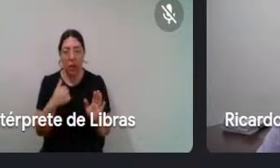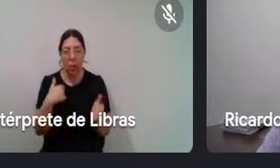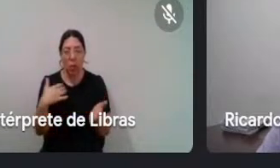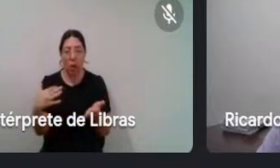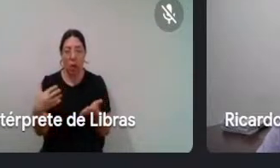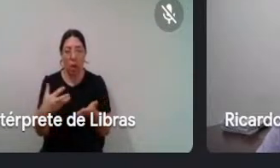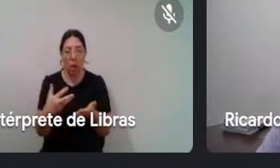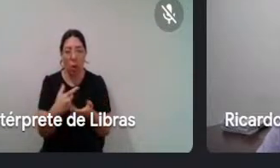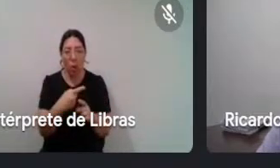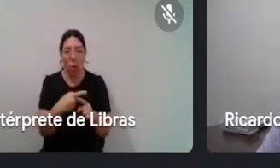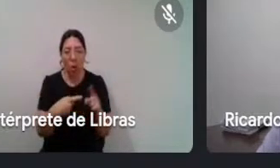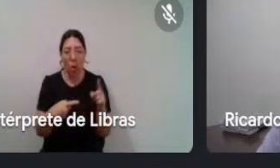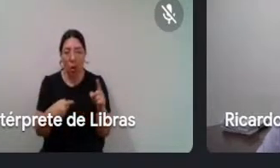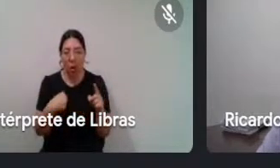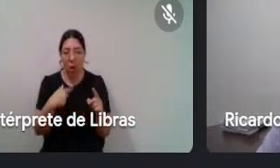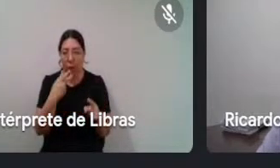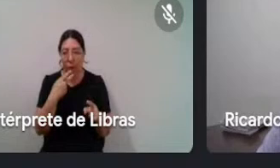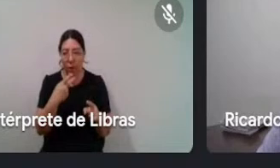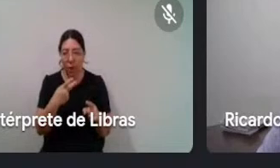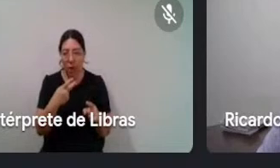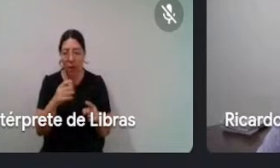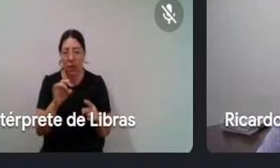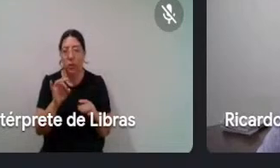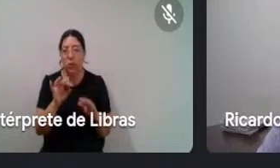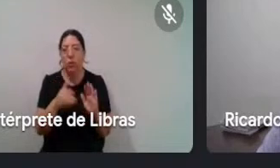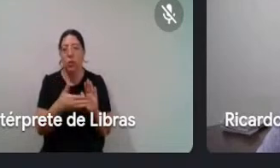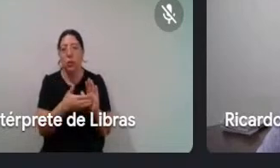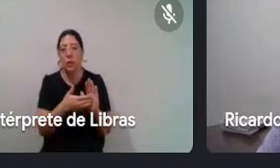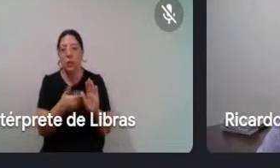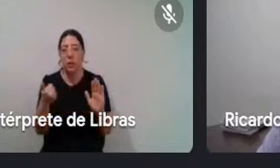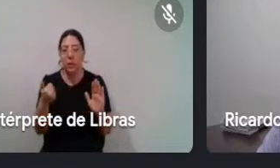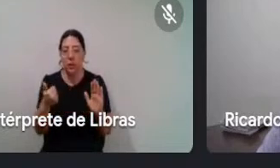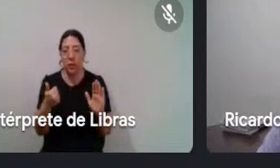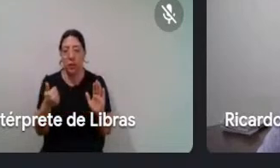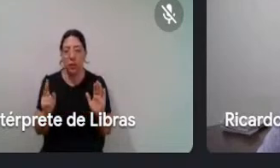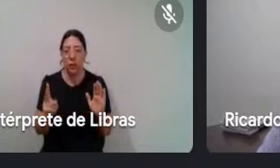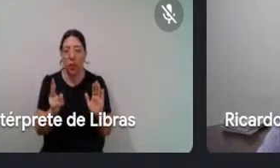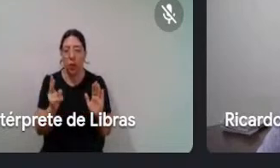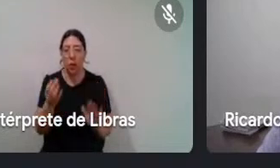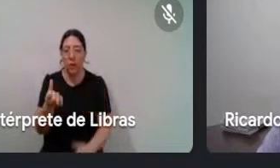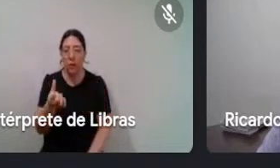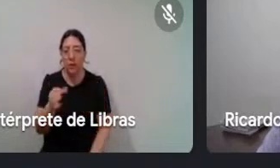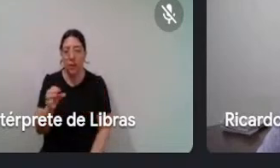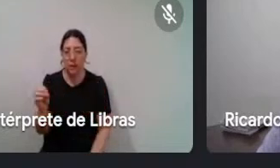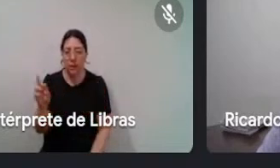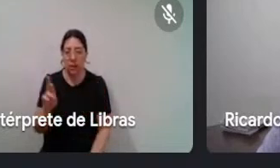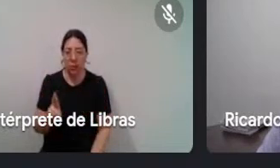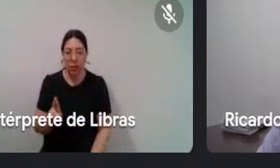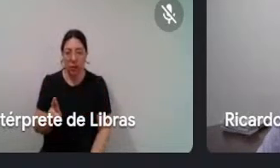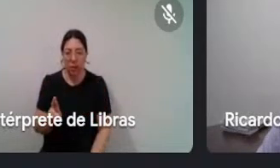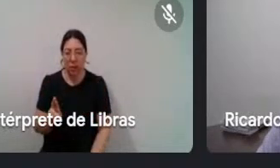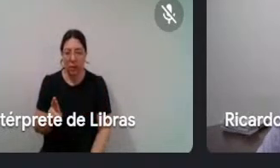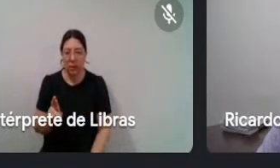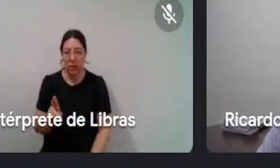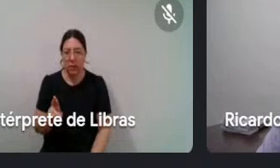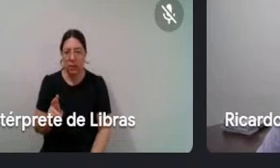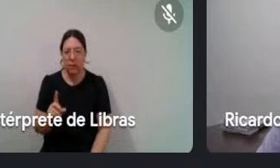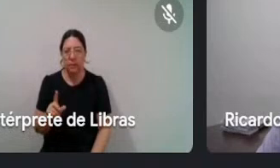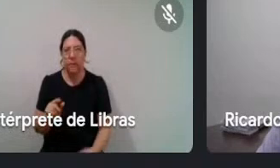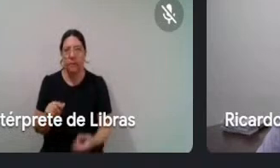no voto, só falei, mas eu só excluí o valor de R$ 600, que foi